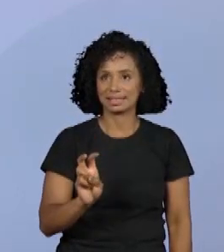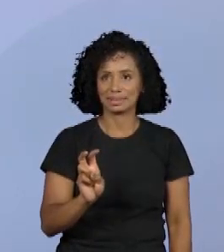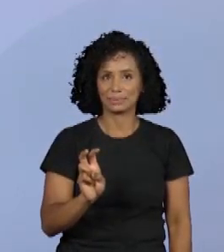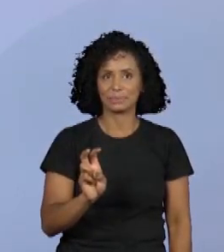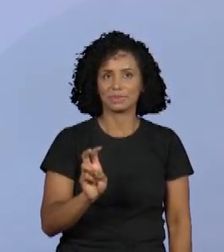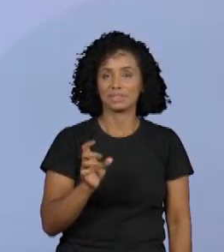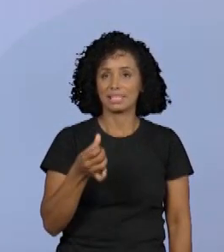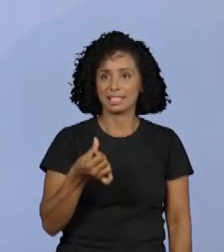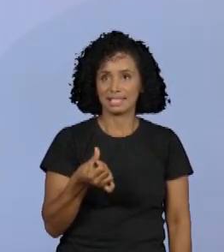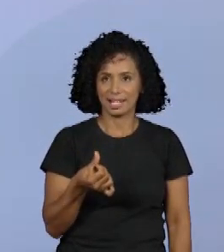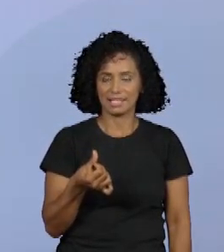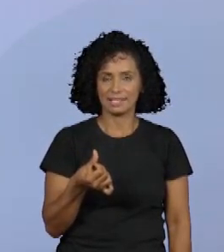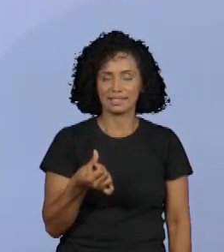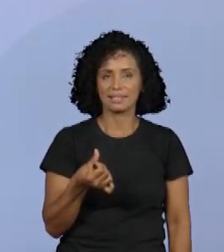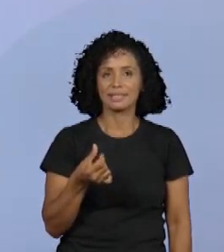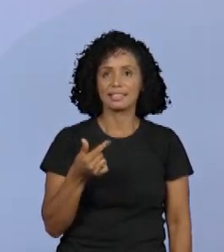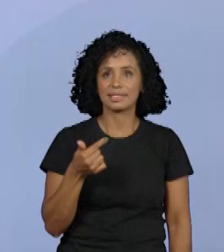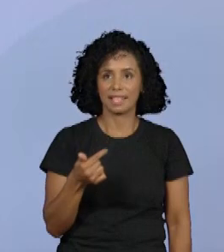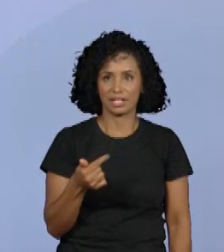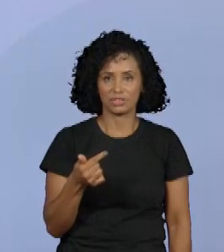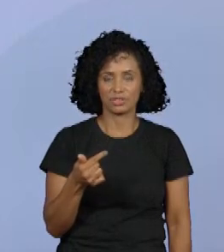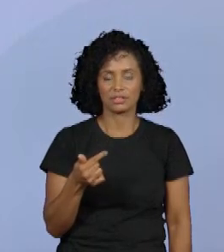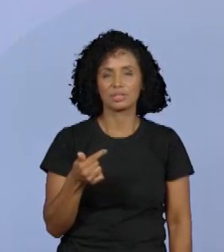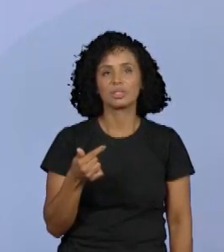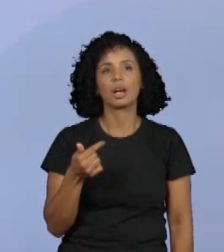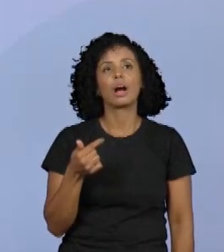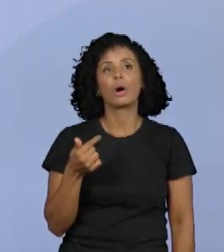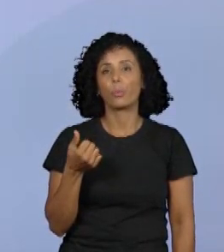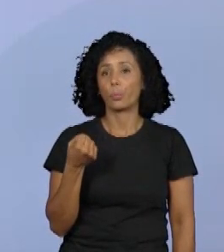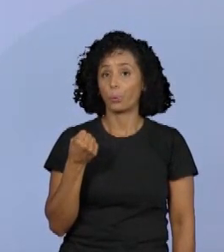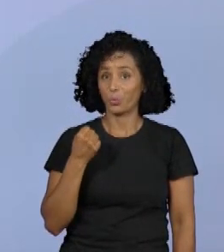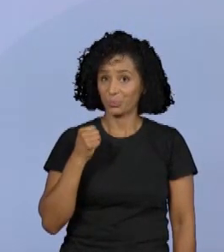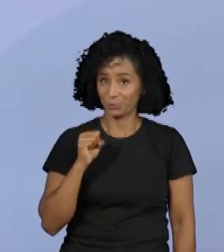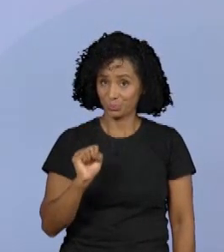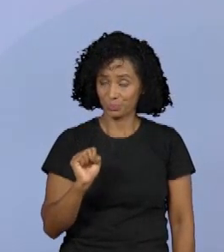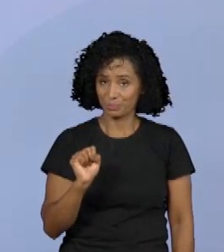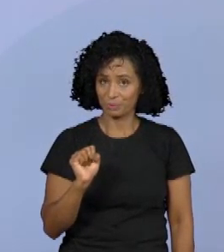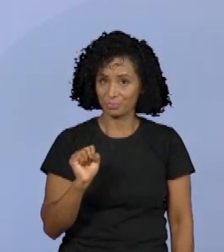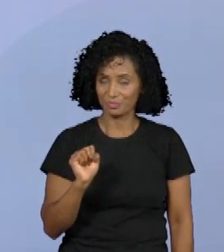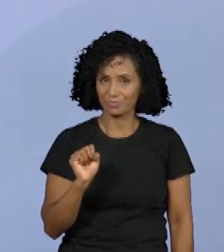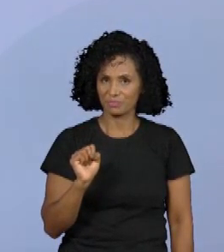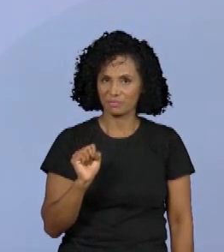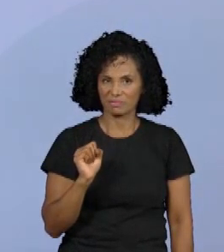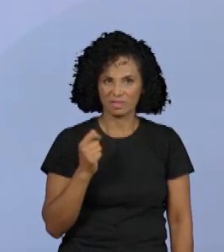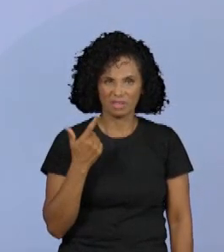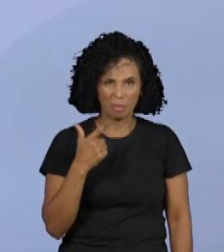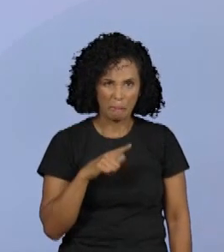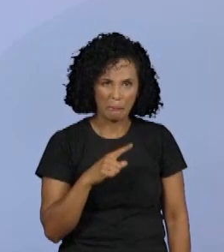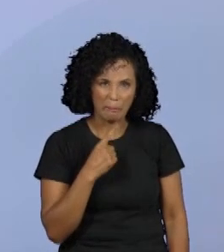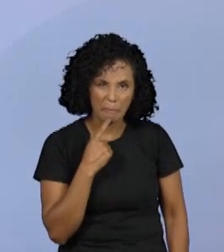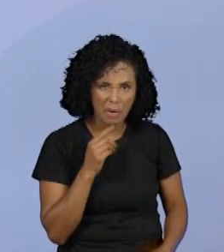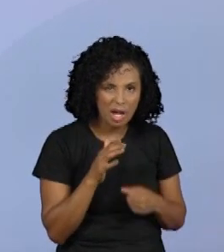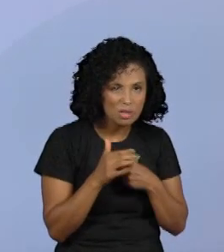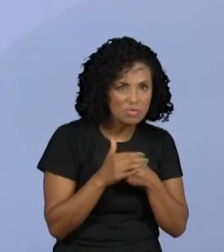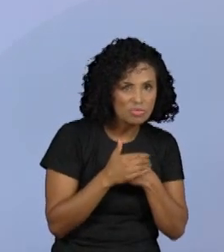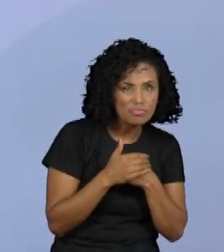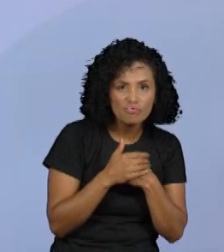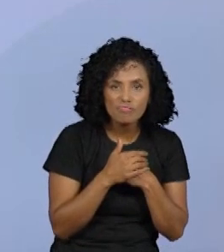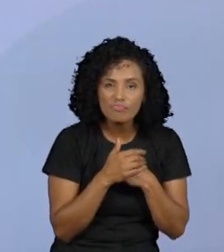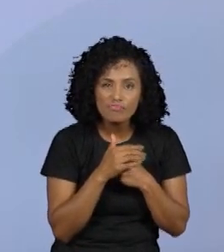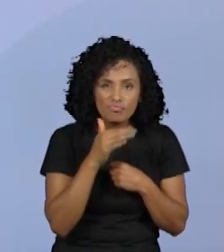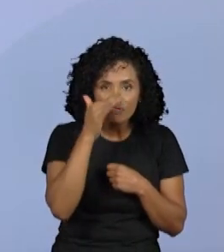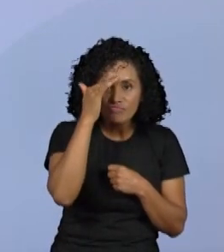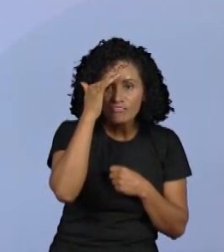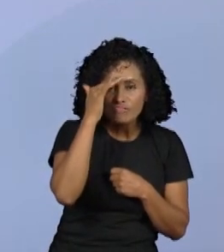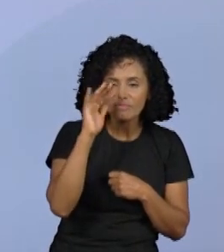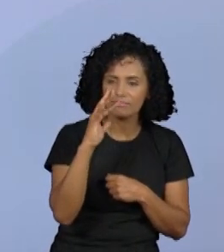5, 6, 7, 8. Tem mais alguma aí escondidinha?